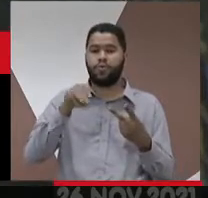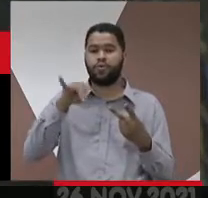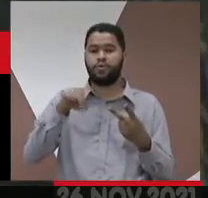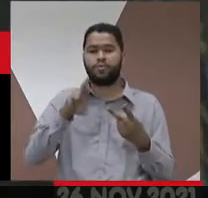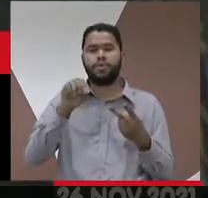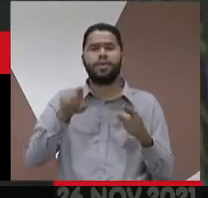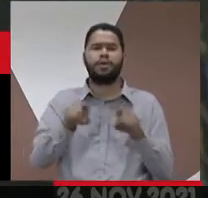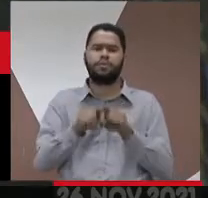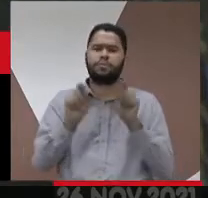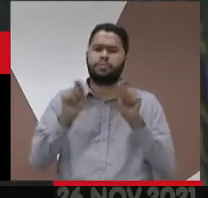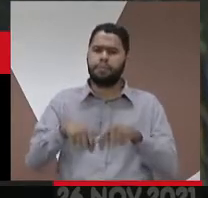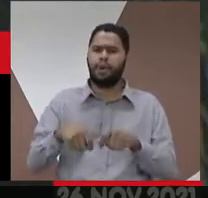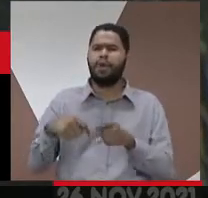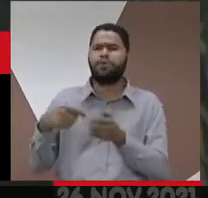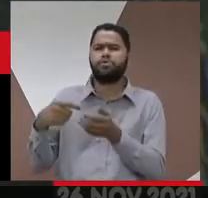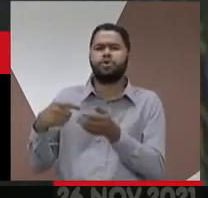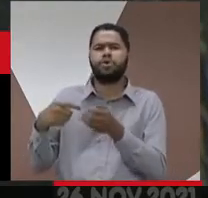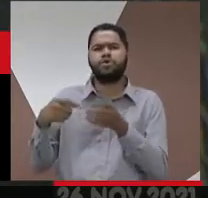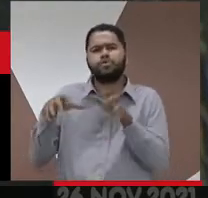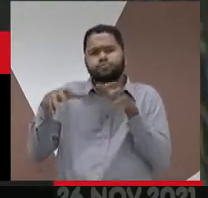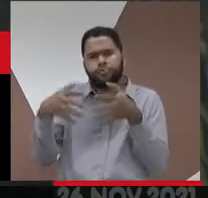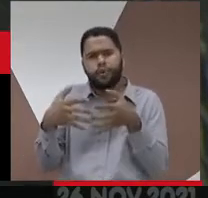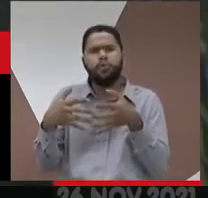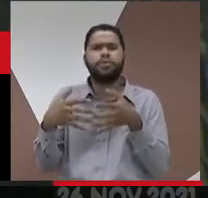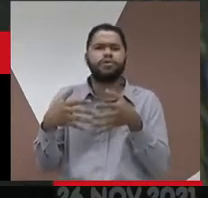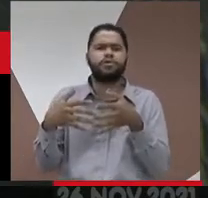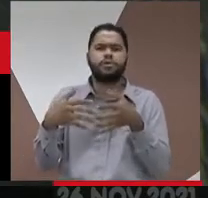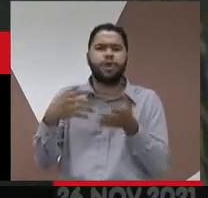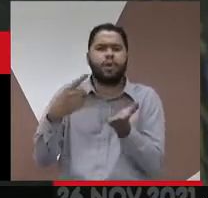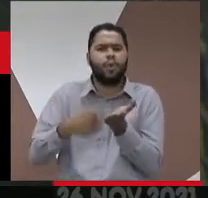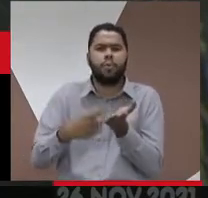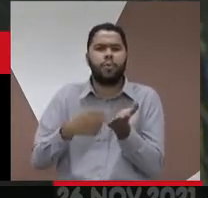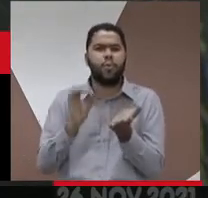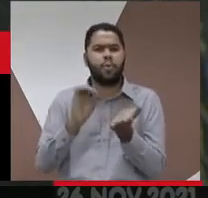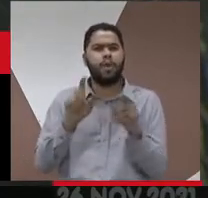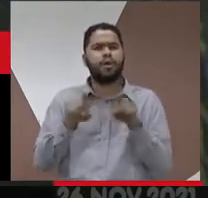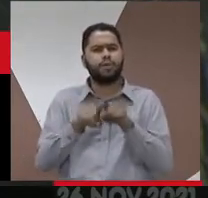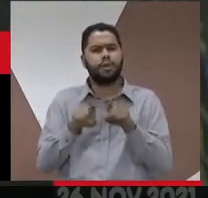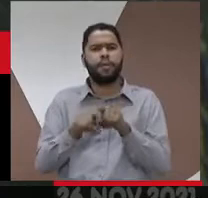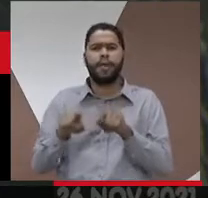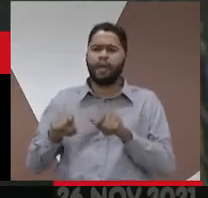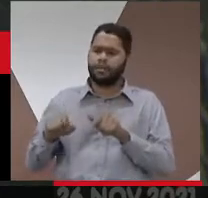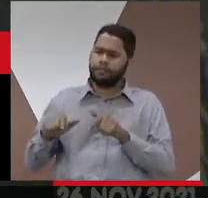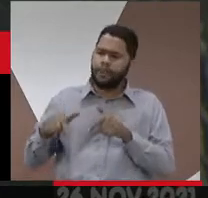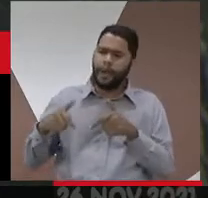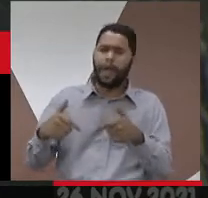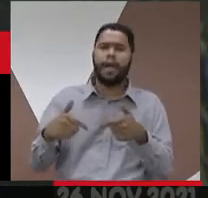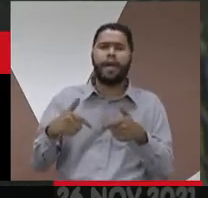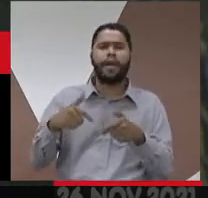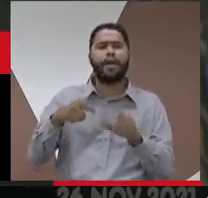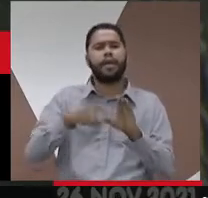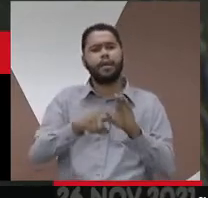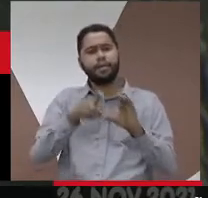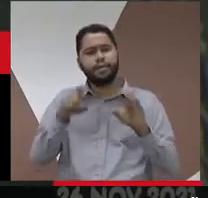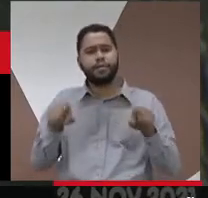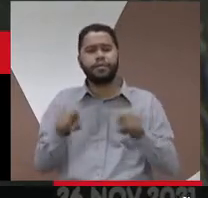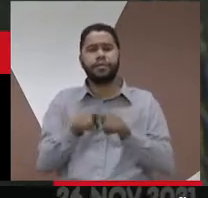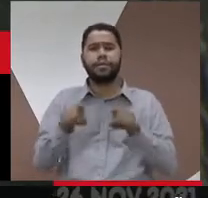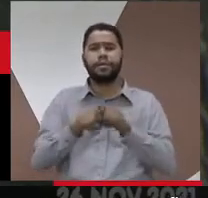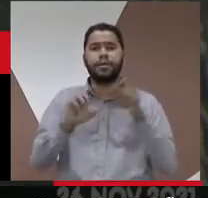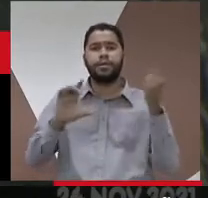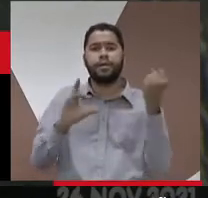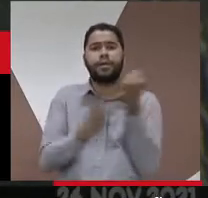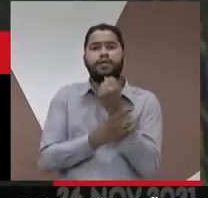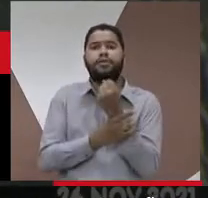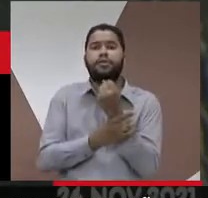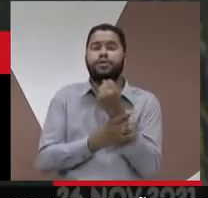regimentalmente, através de comissões extraordinárias. É a forma do Poder Legislativo atuar de maneira independente, garantindo participação